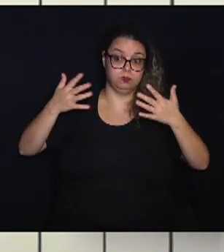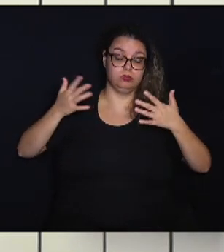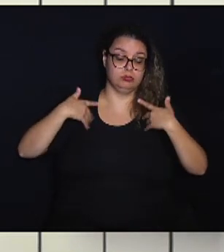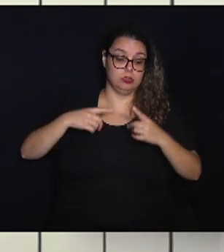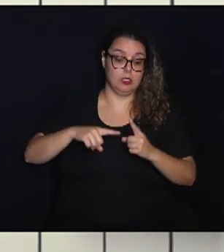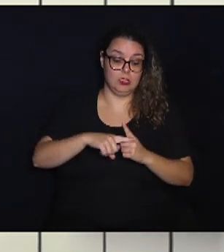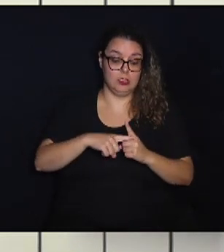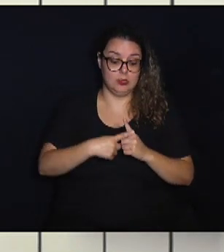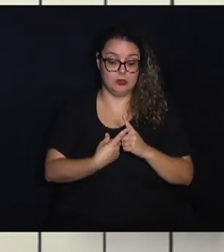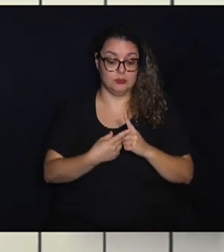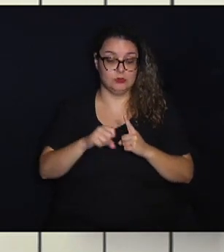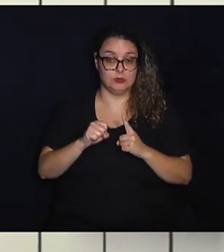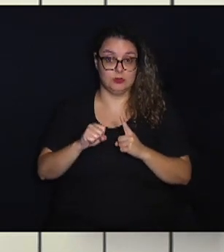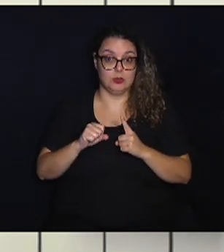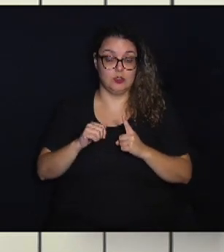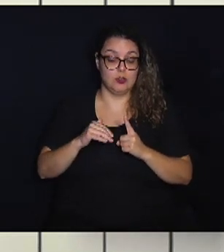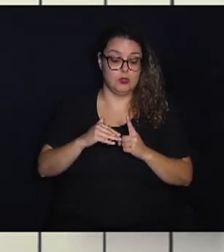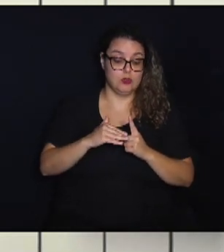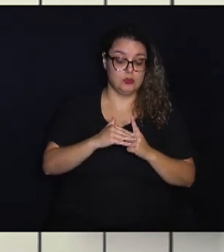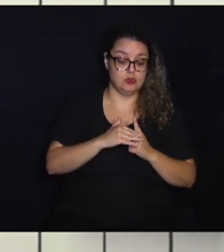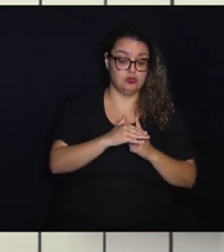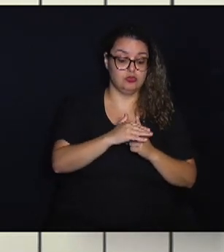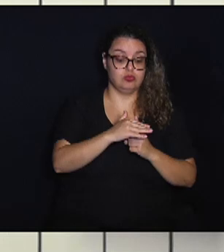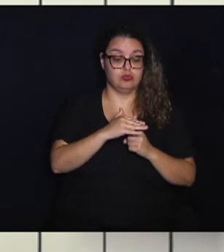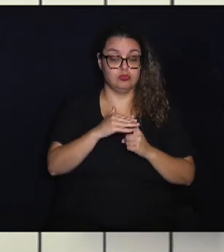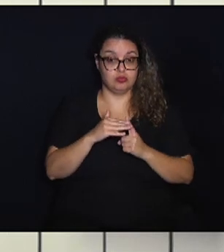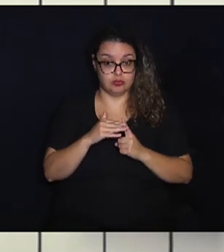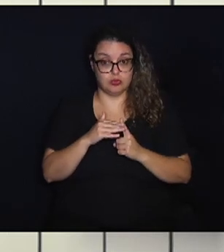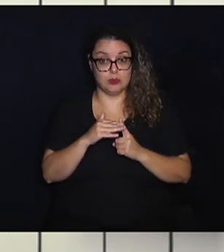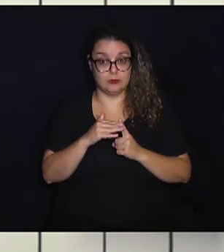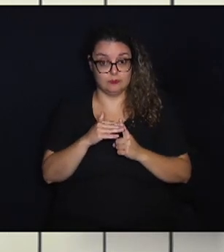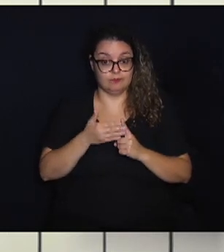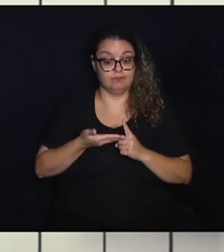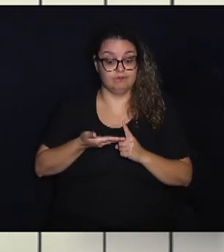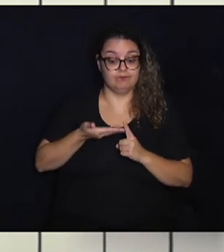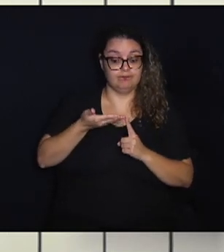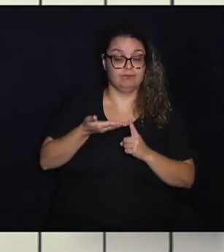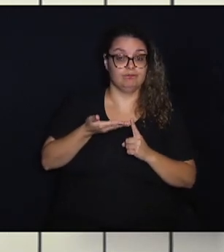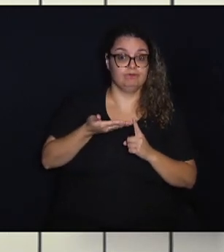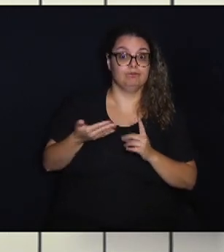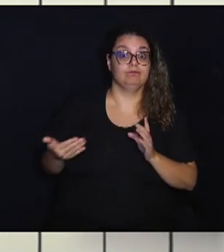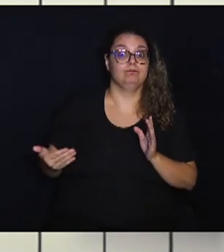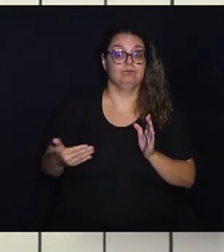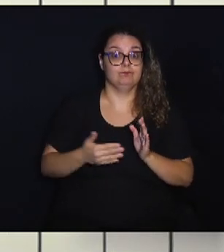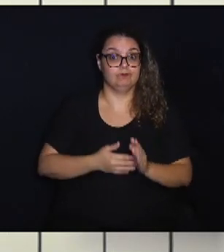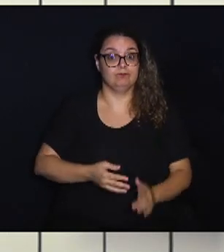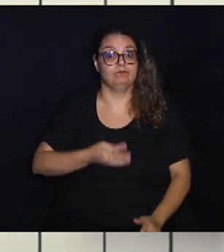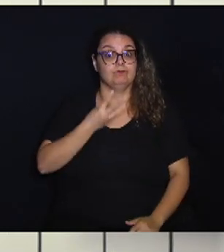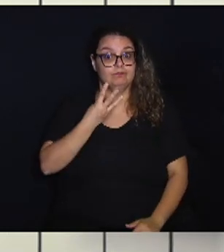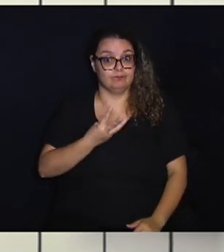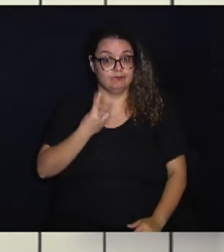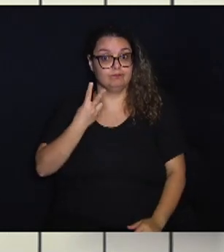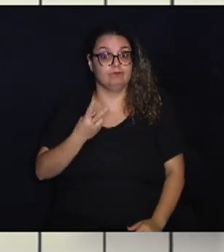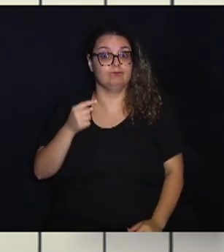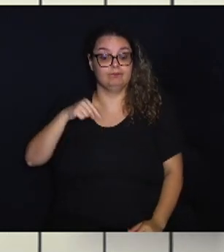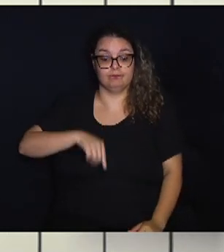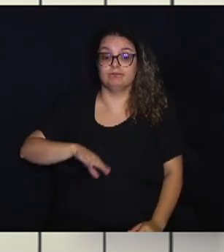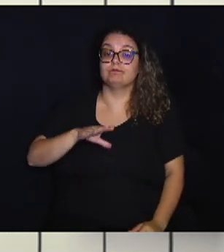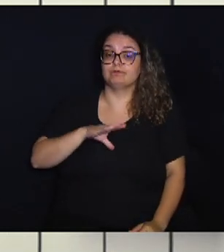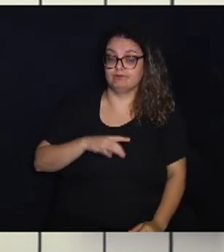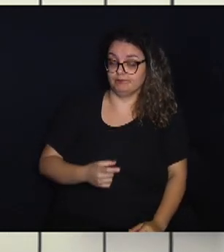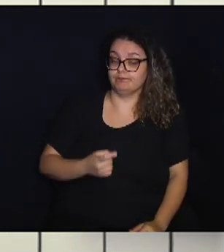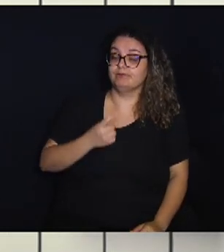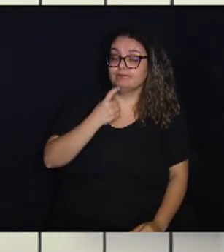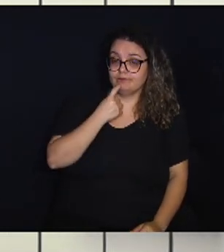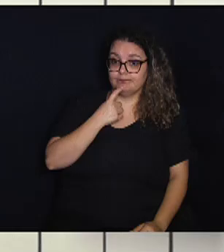de 18 graus, ao longo do dia a temperatura sobe, podendo chegar aos 32 graus aqui na cidade